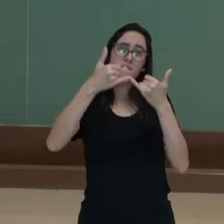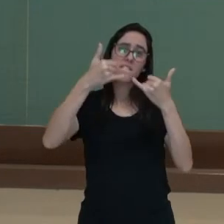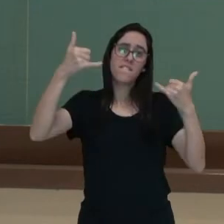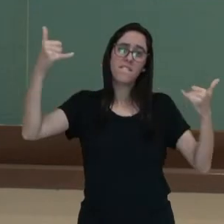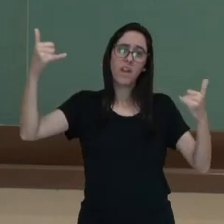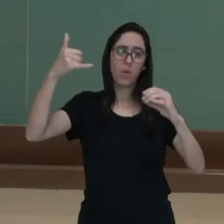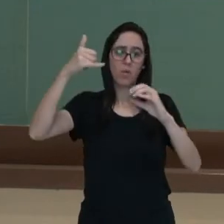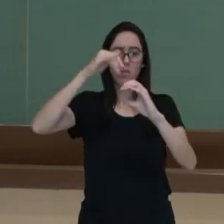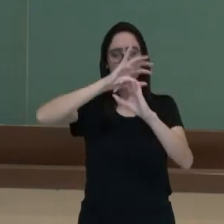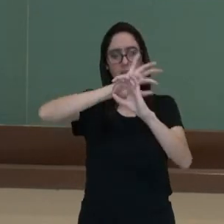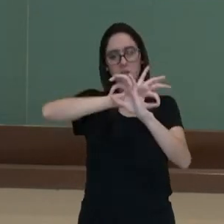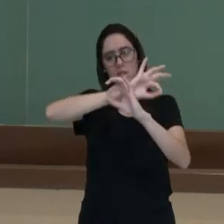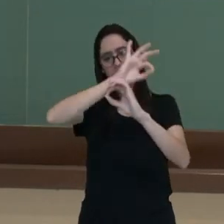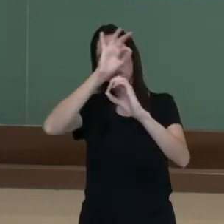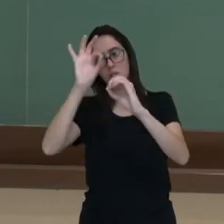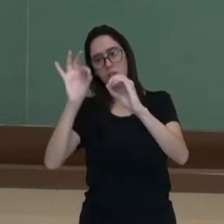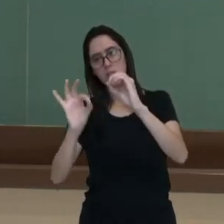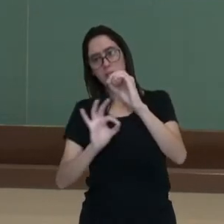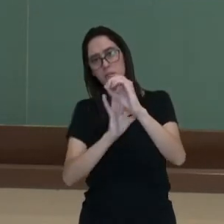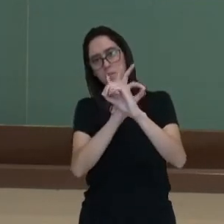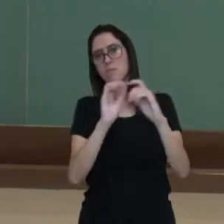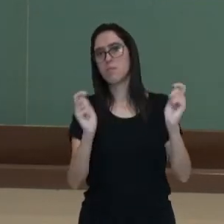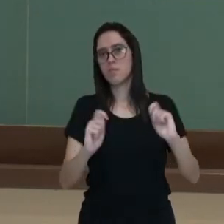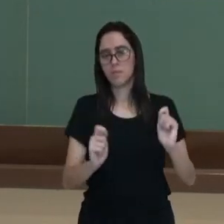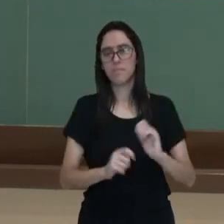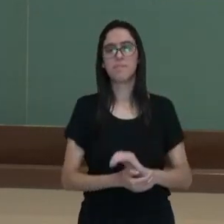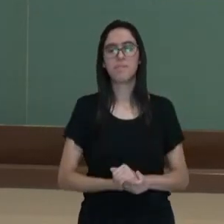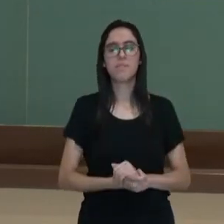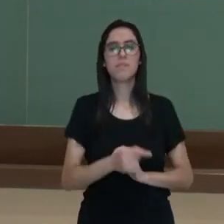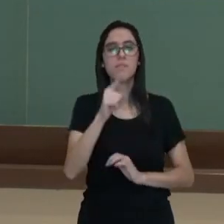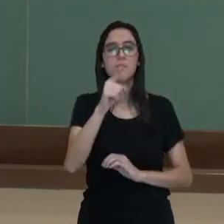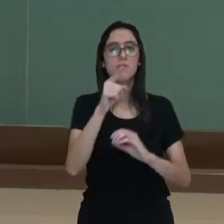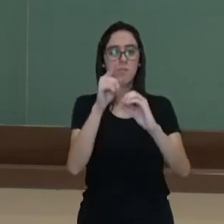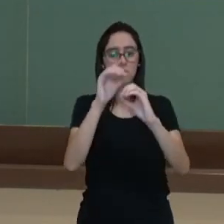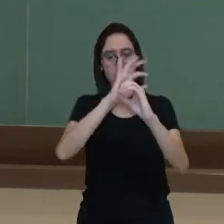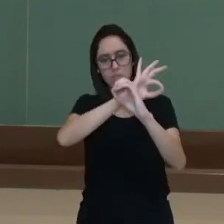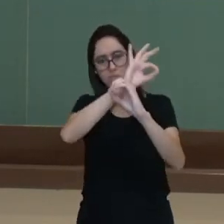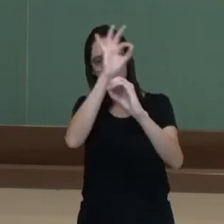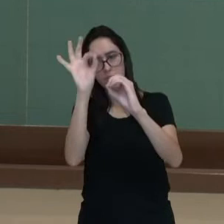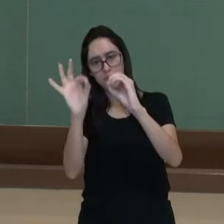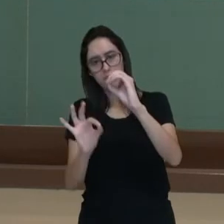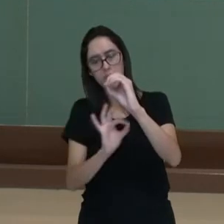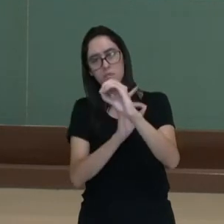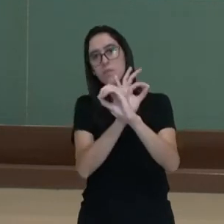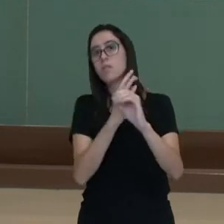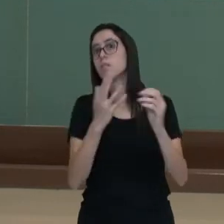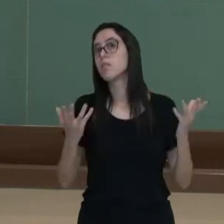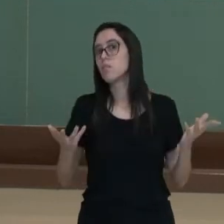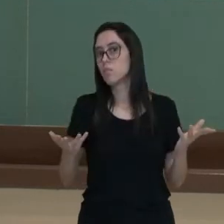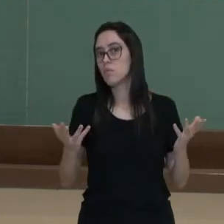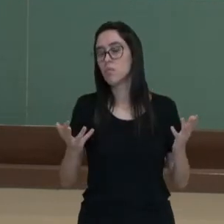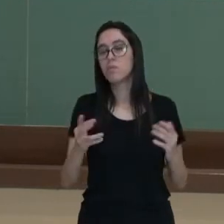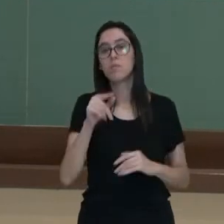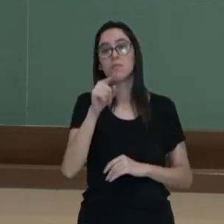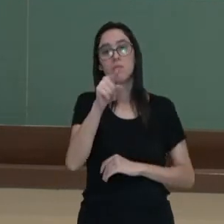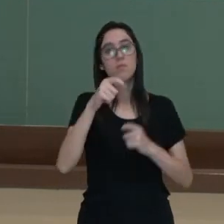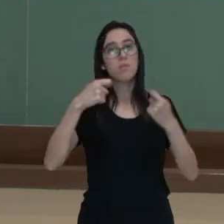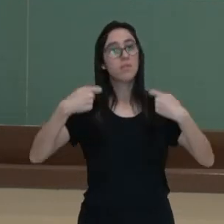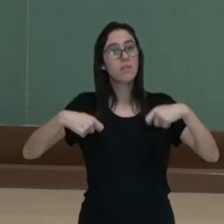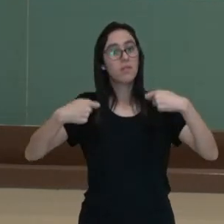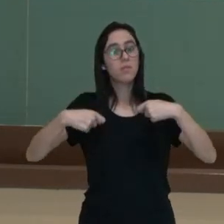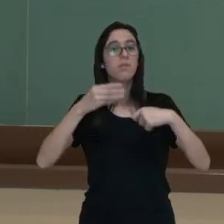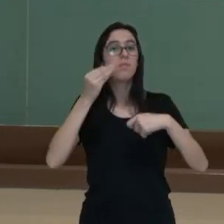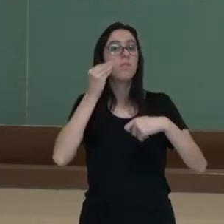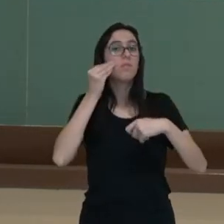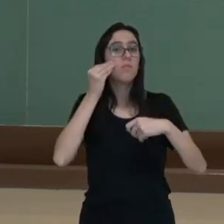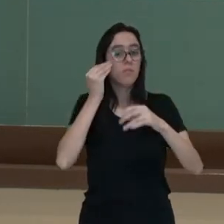depois mede na régua, também é possível. Mede o contorno dela, quanto dá? Mas você tem que tentar ler o